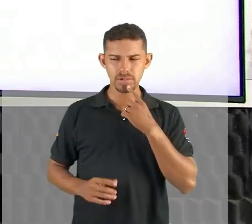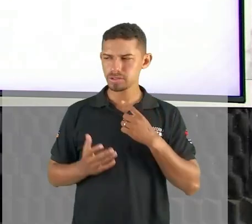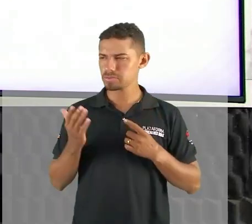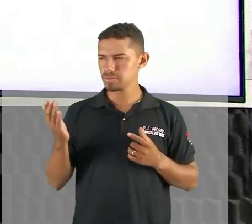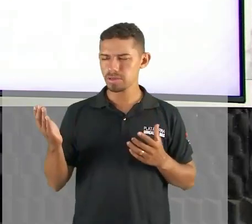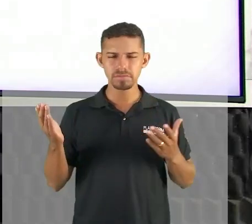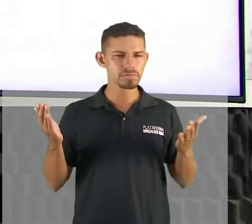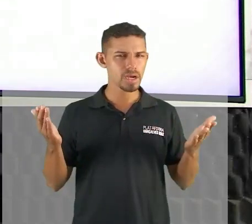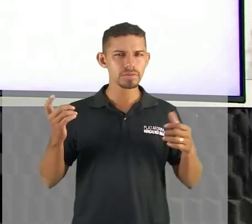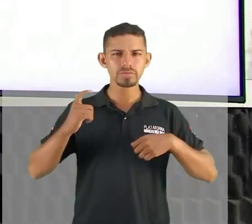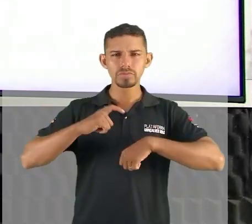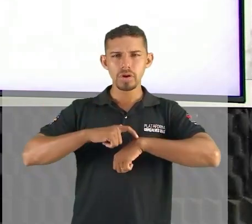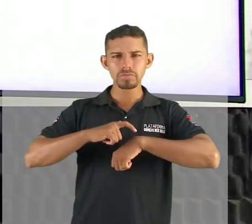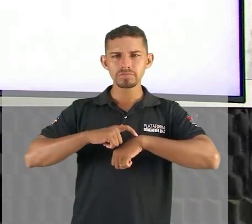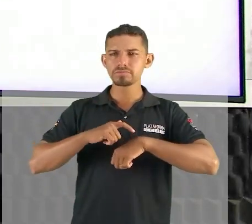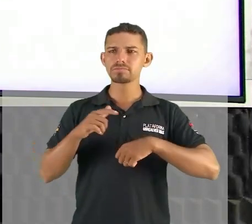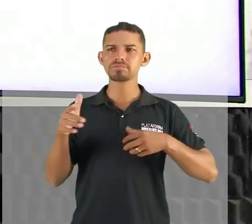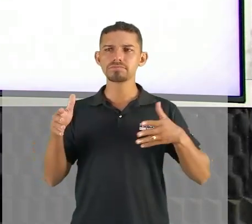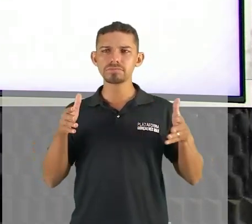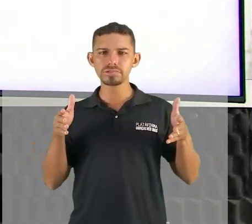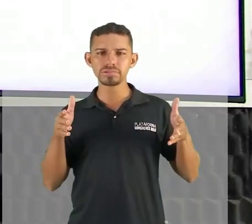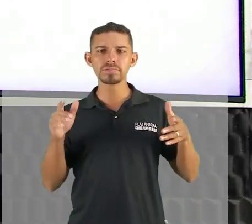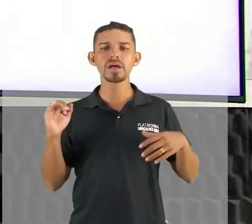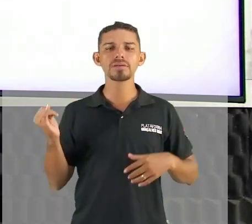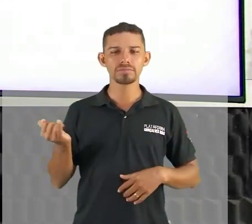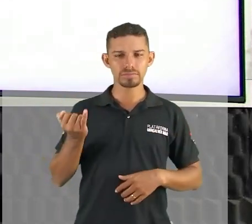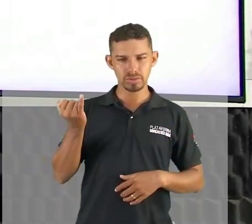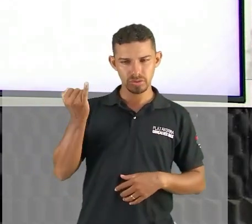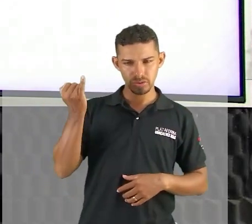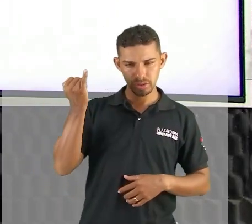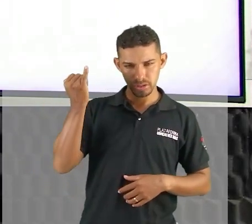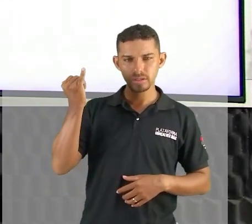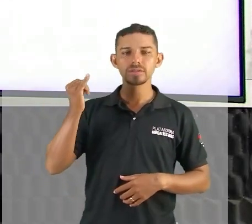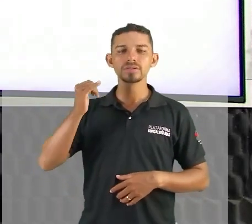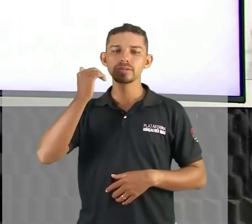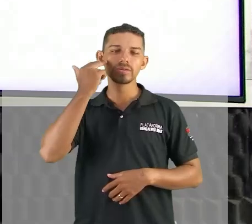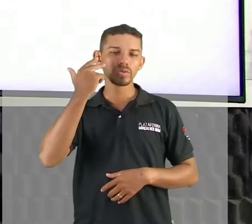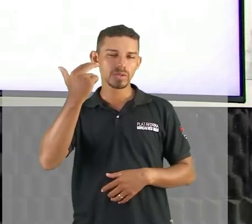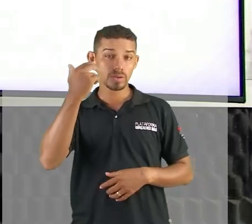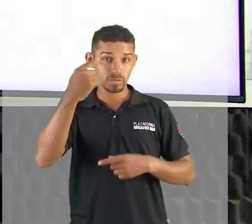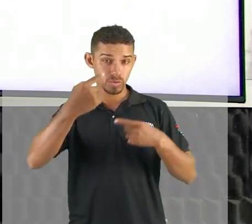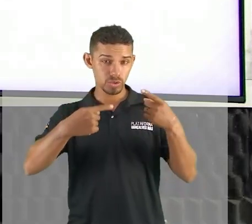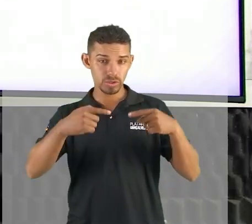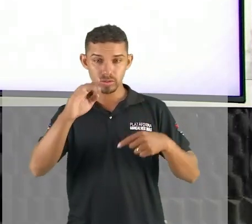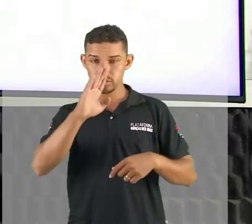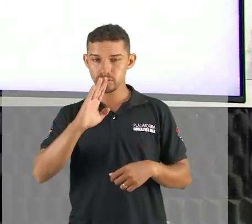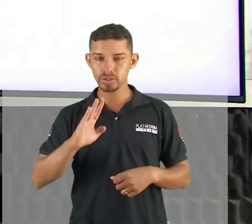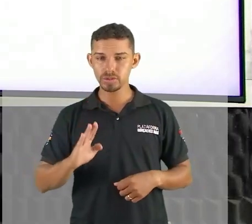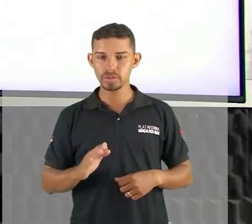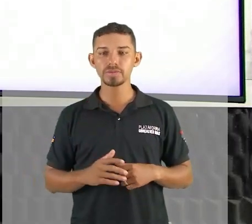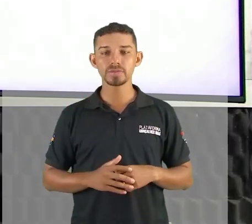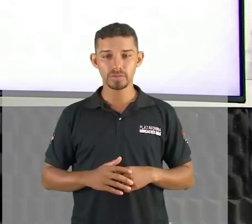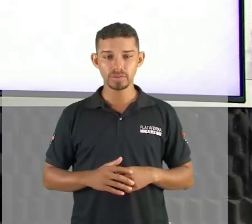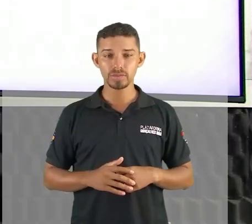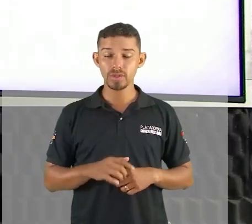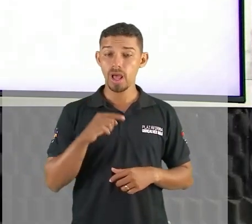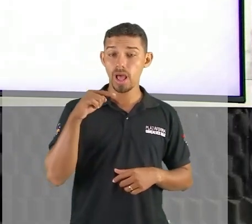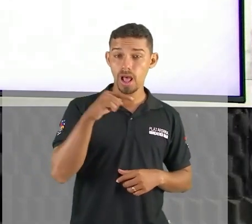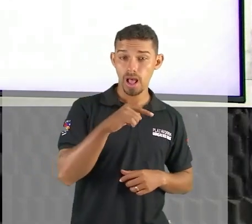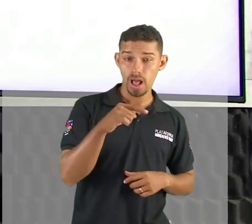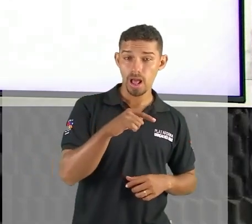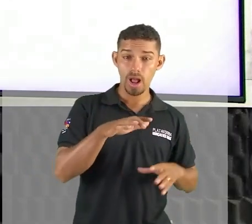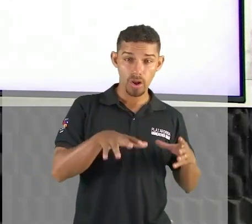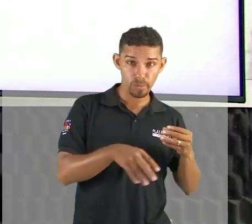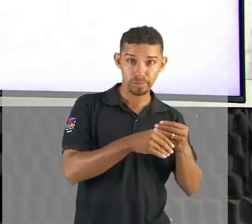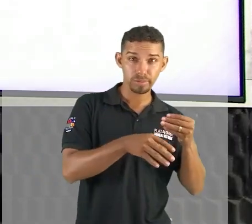retratam dois momentos singulares da história política do Brasil. A conjuntura pré-golpe de